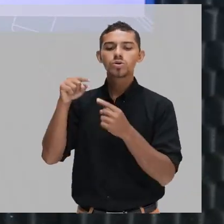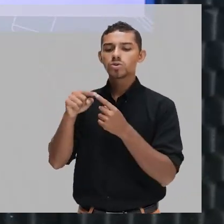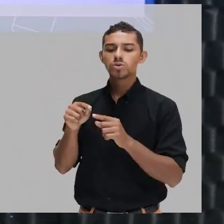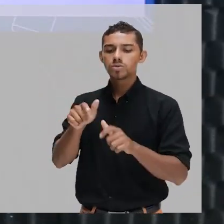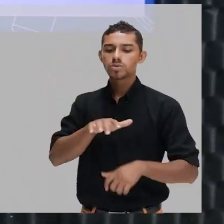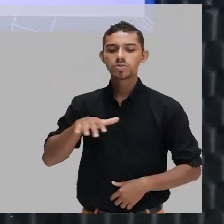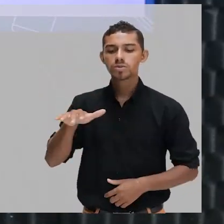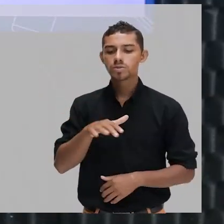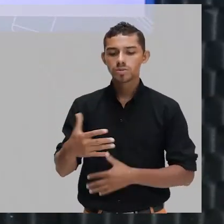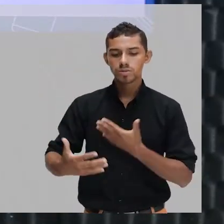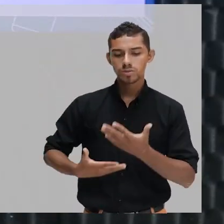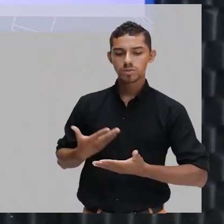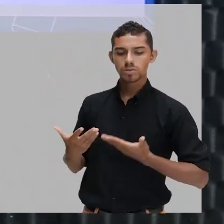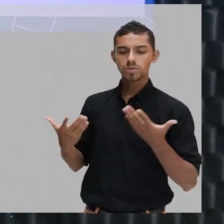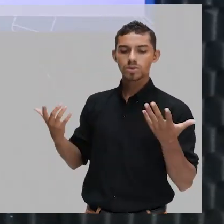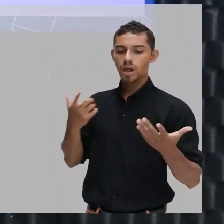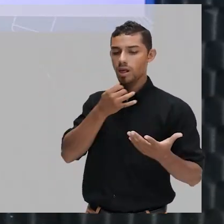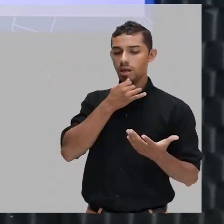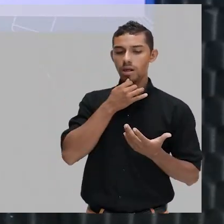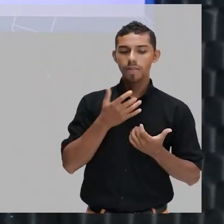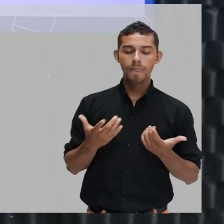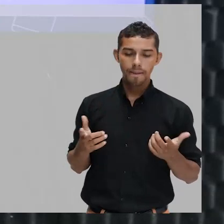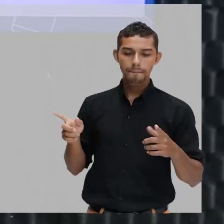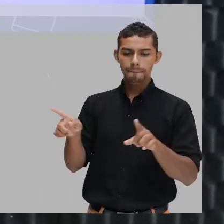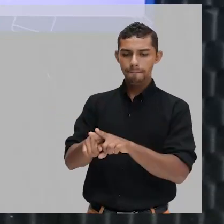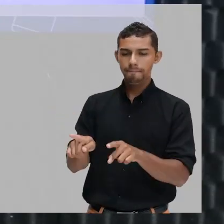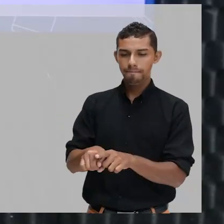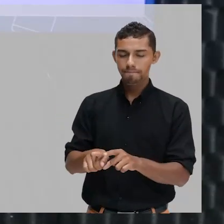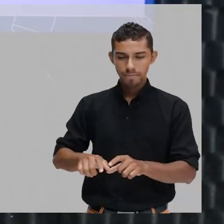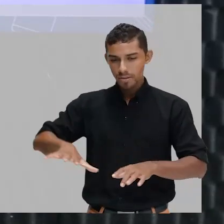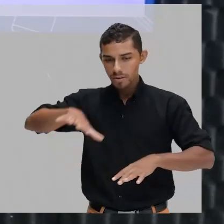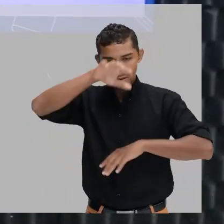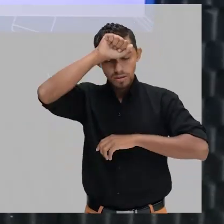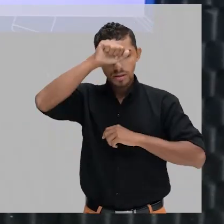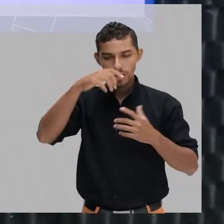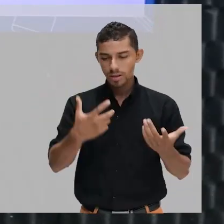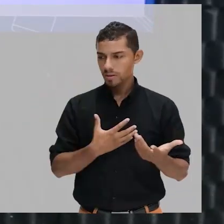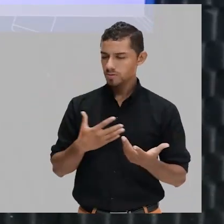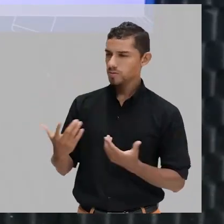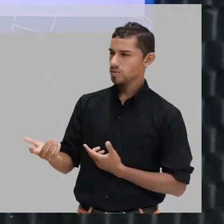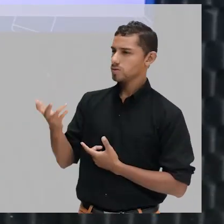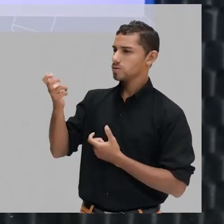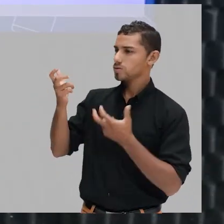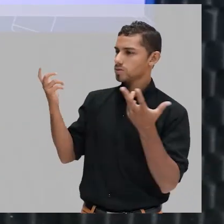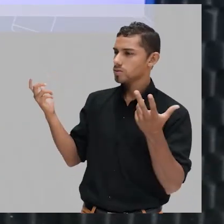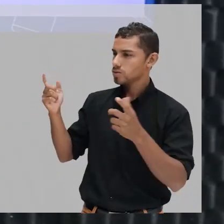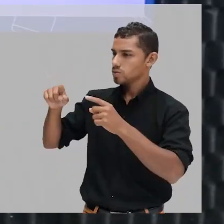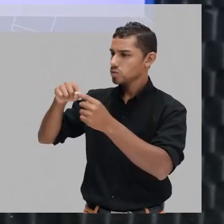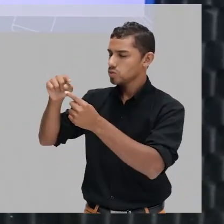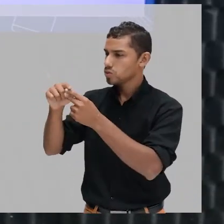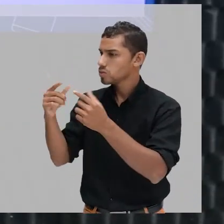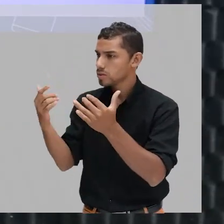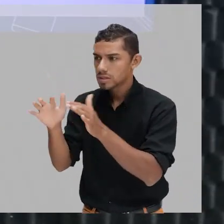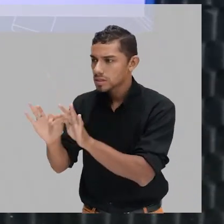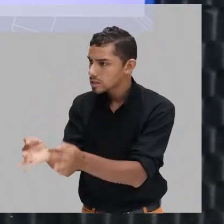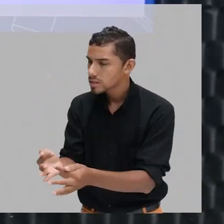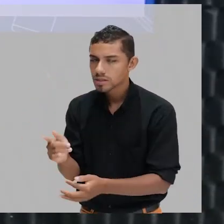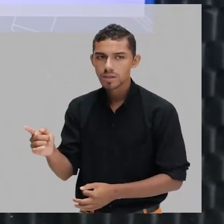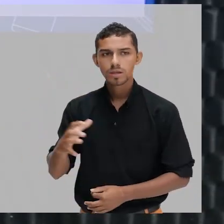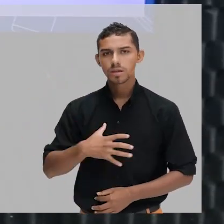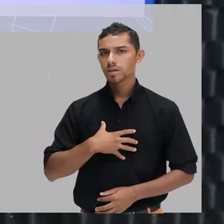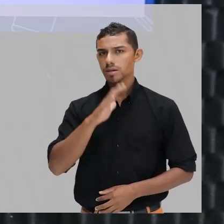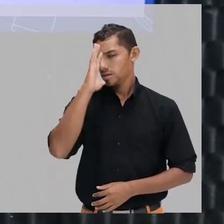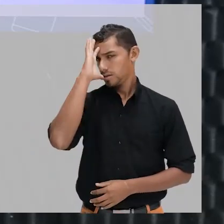animação, além do entretenimento? Primeiro, né, essa questão da magia de você conseguir transfigurar na forma de objetos